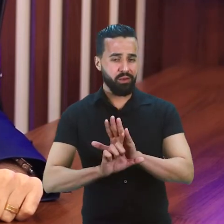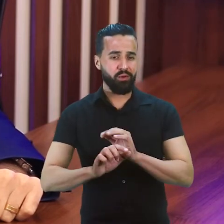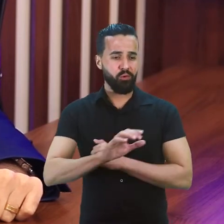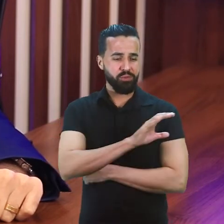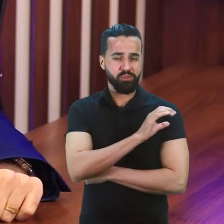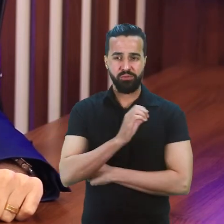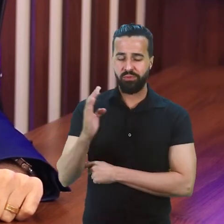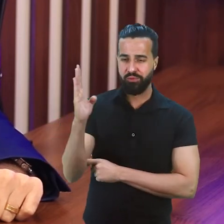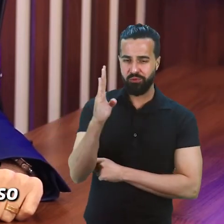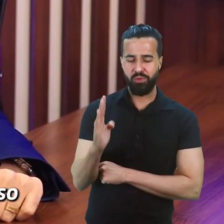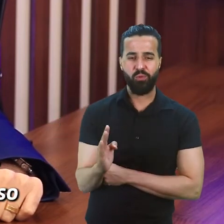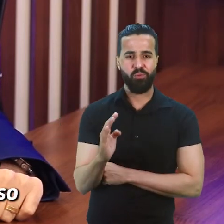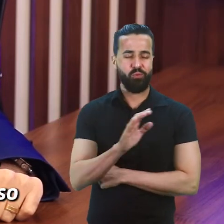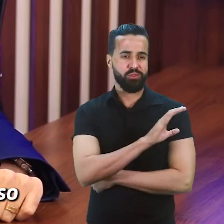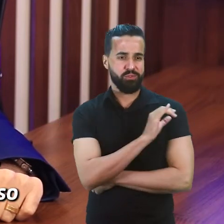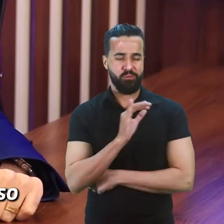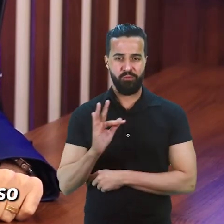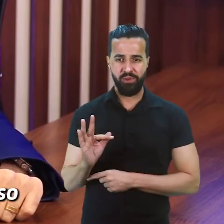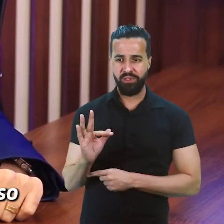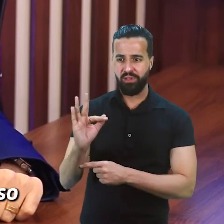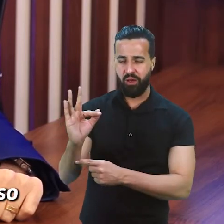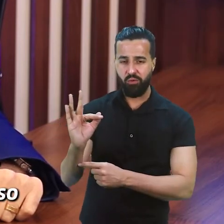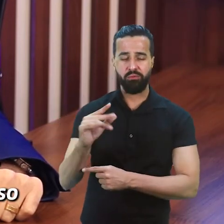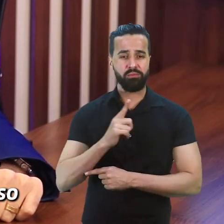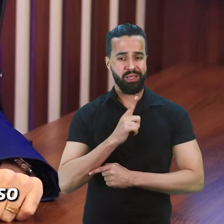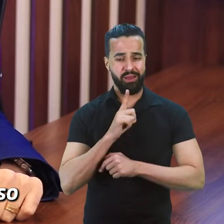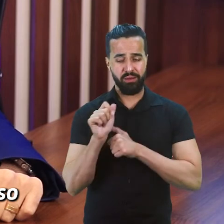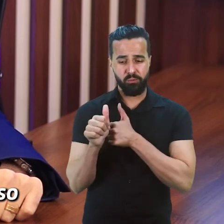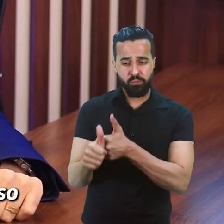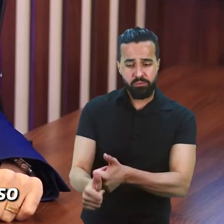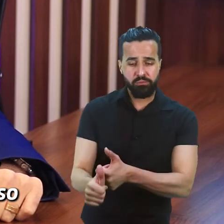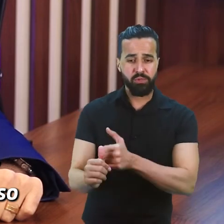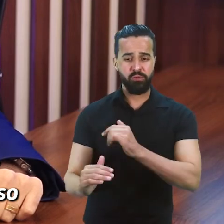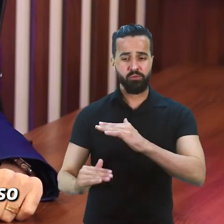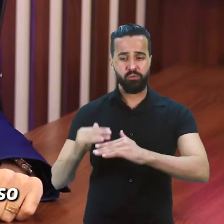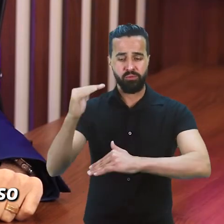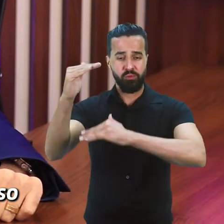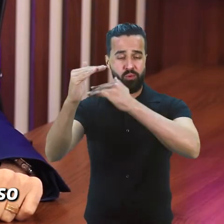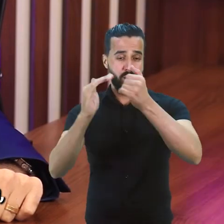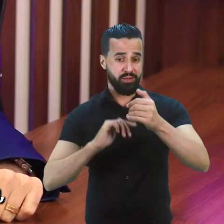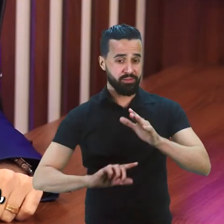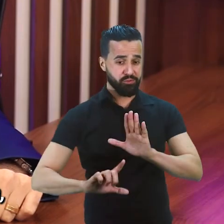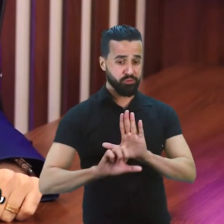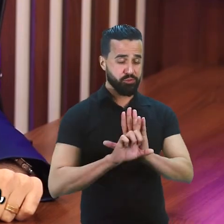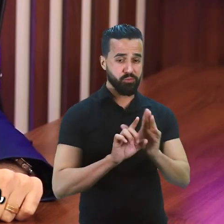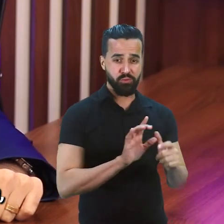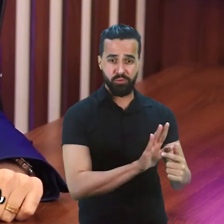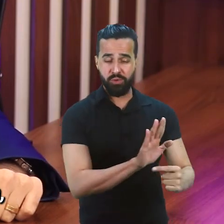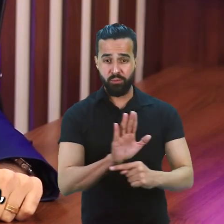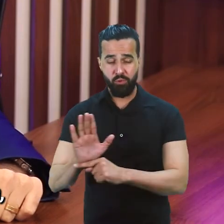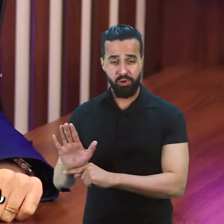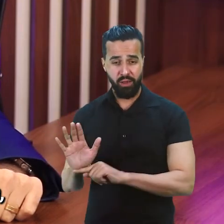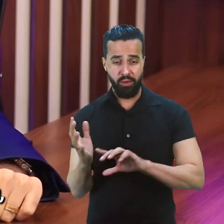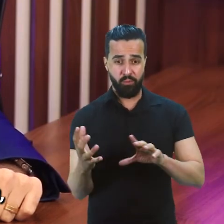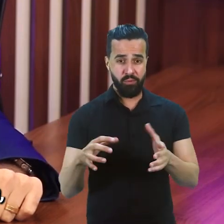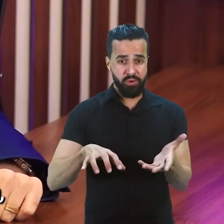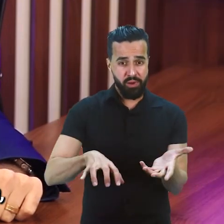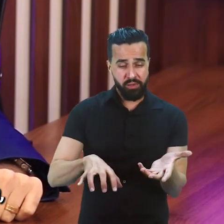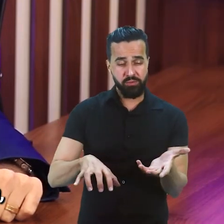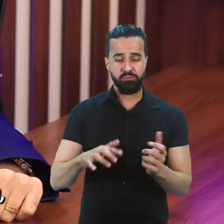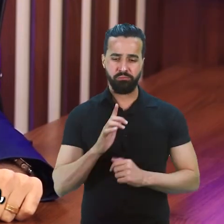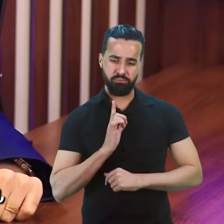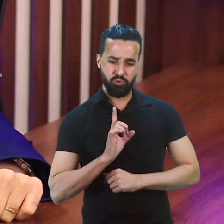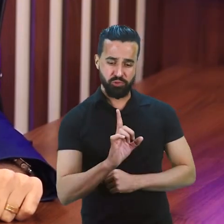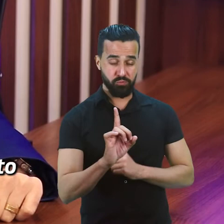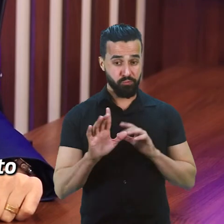no Conselho Federal. Eu acho que ela tem que acompanhar a evolução legislativa, colaborar com isso lá no Congresso Nacional, nos direitos voltados à pessoa